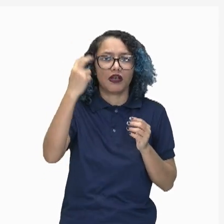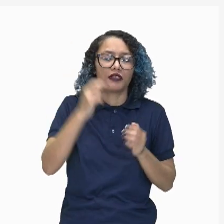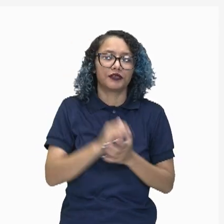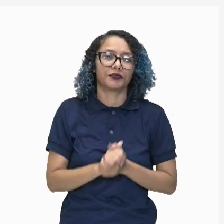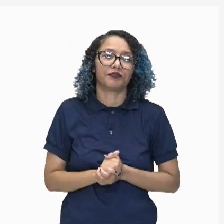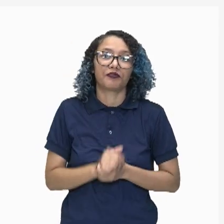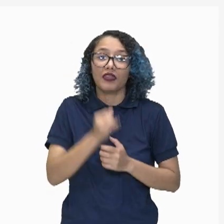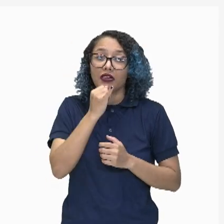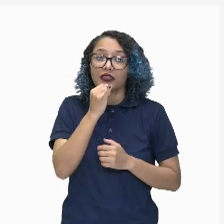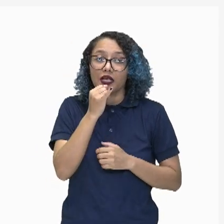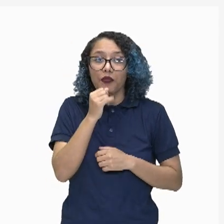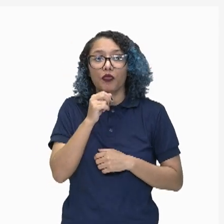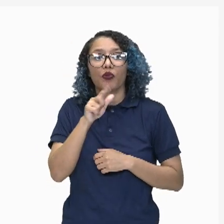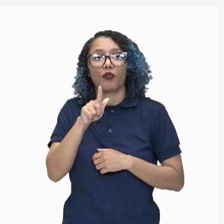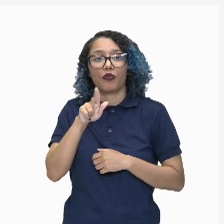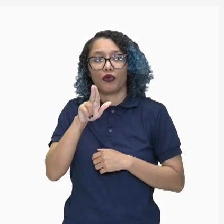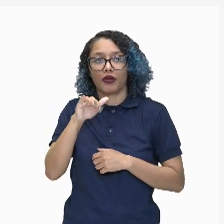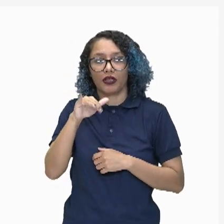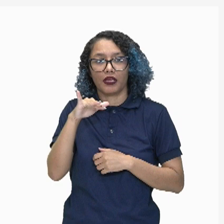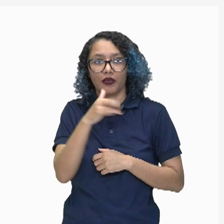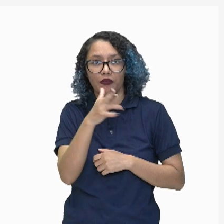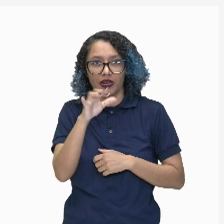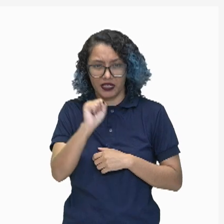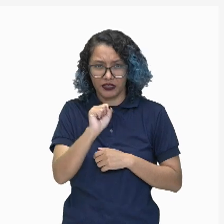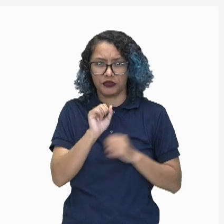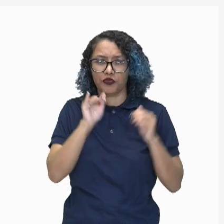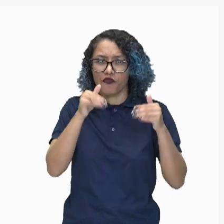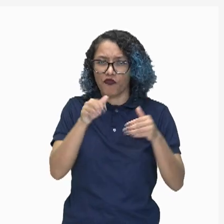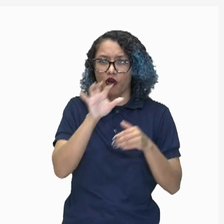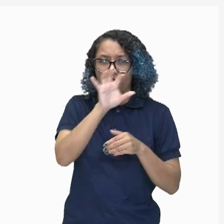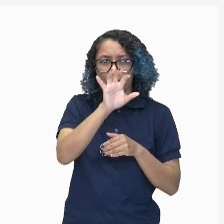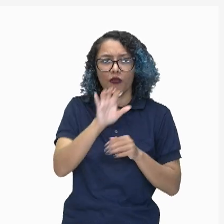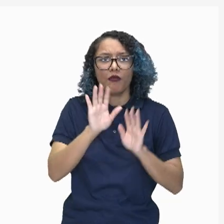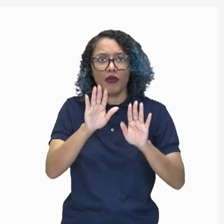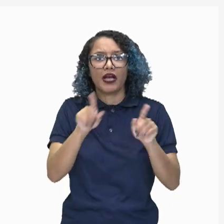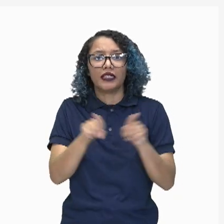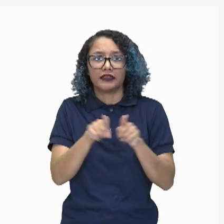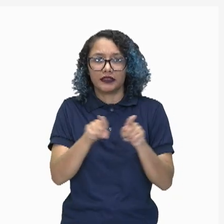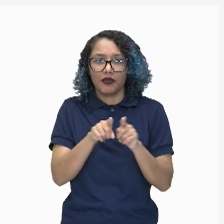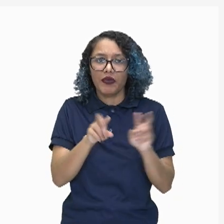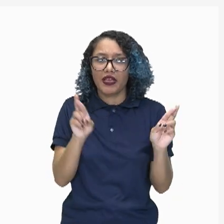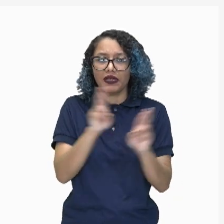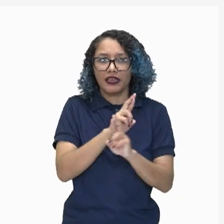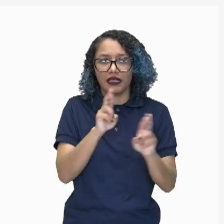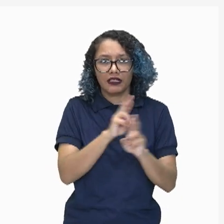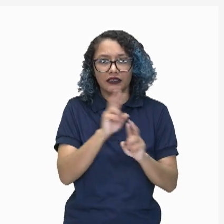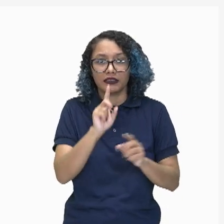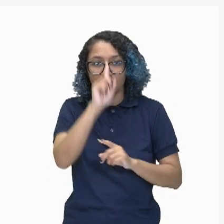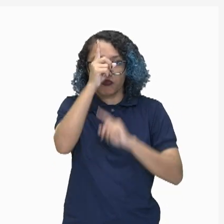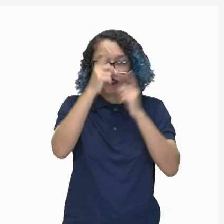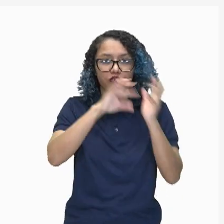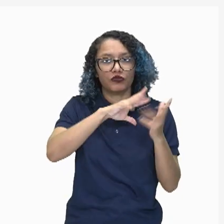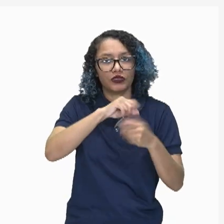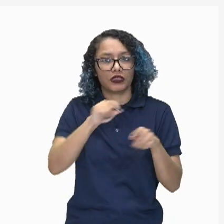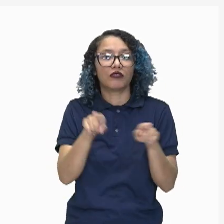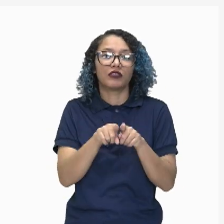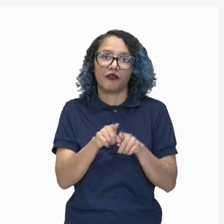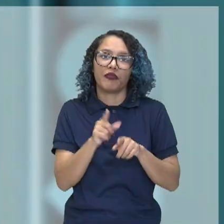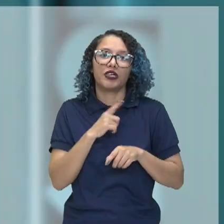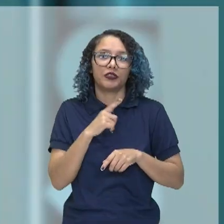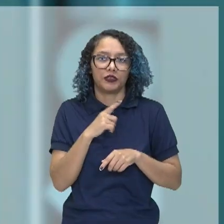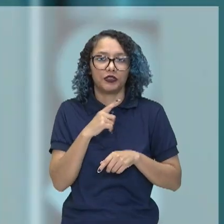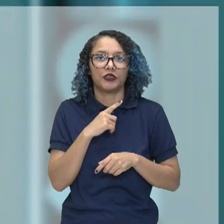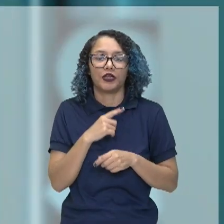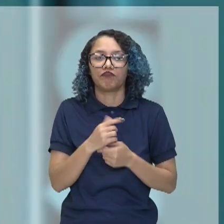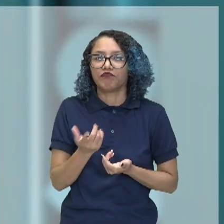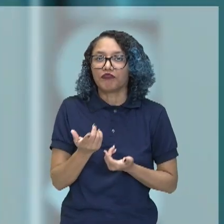Guimarães Rosa, que, embora regionalista, trouxe uma linguagem inovadora e universal, dialogando com as conquistas modernistas. Vamos falar um pouquinho sobre